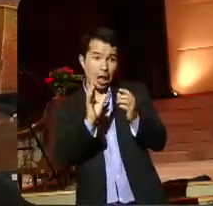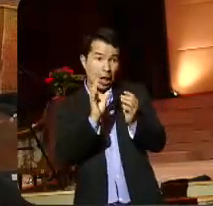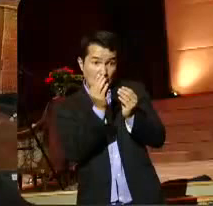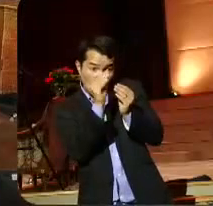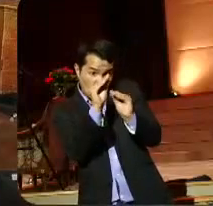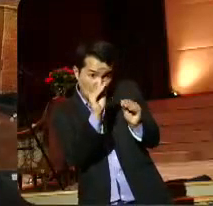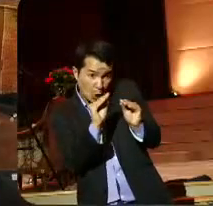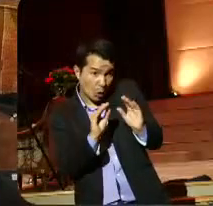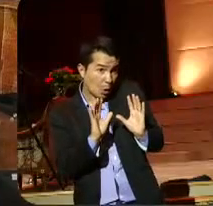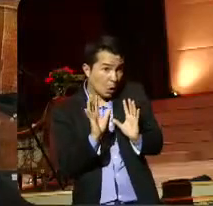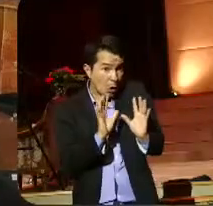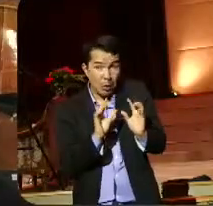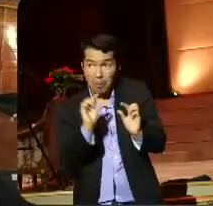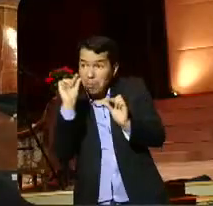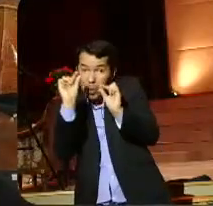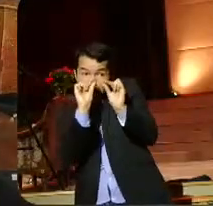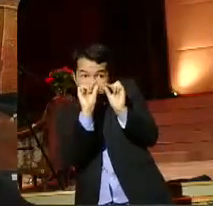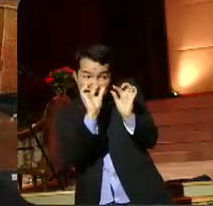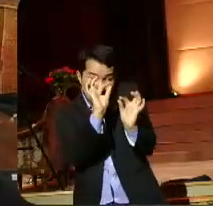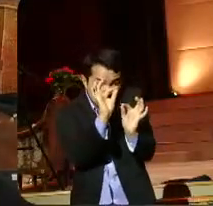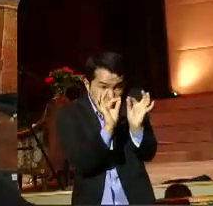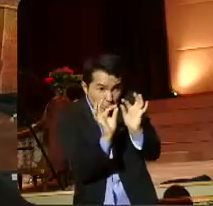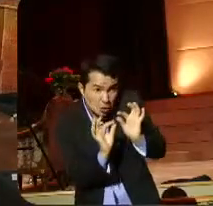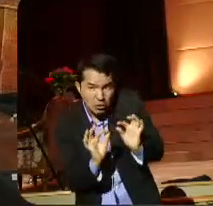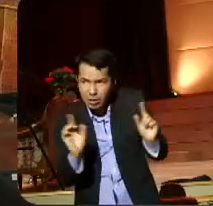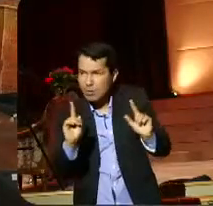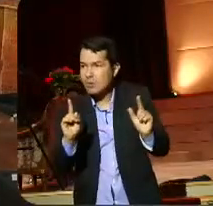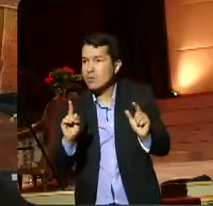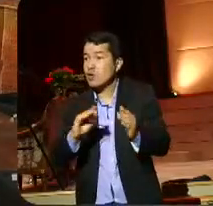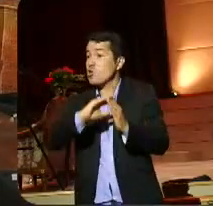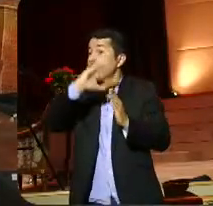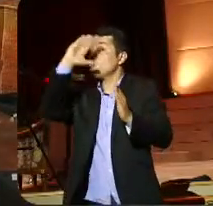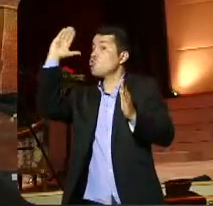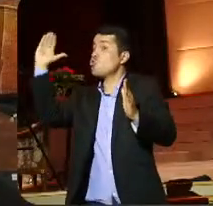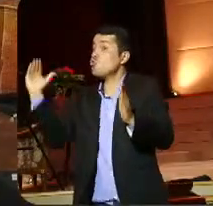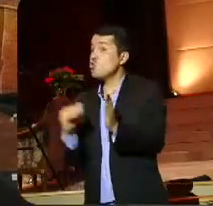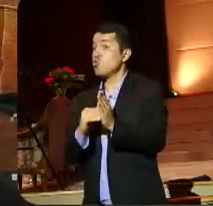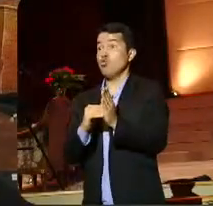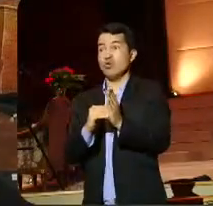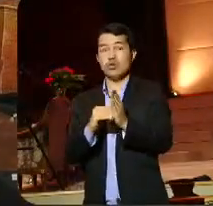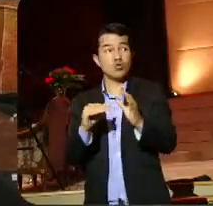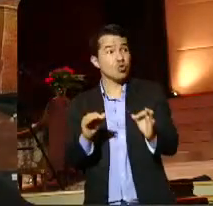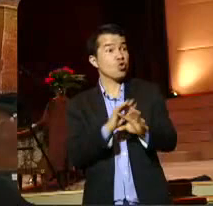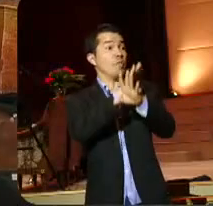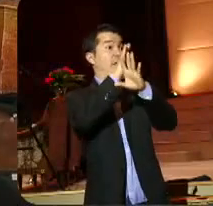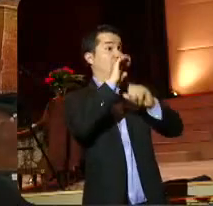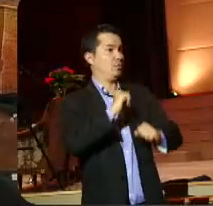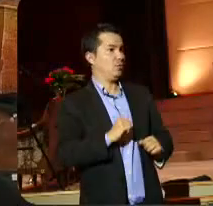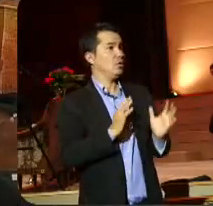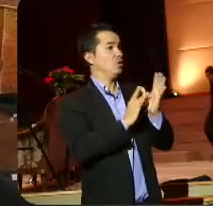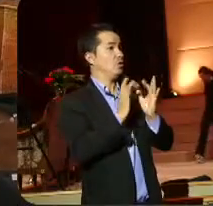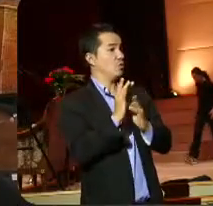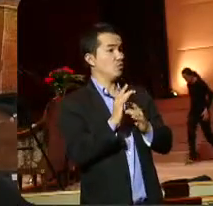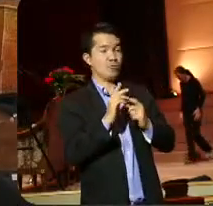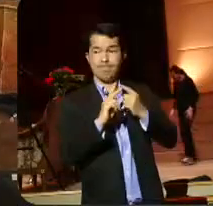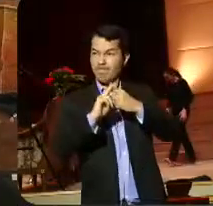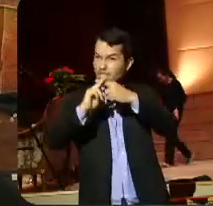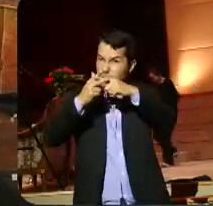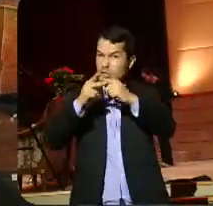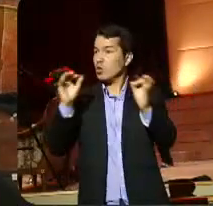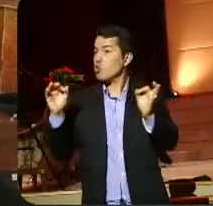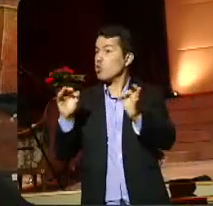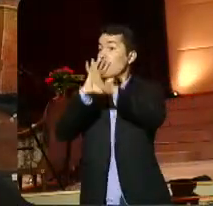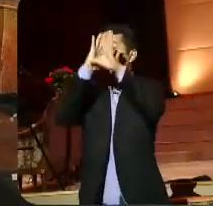transforma, ele derrama a graça, e hoje a gente pode ser instrumento dessa graça. Por